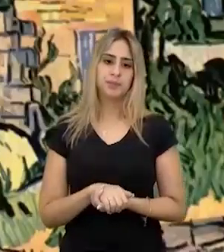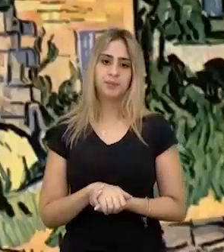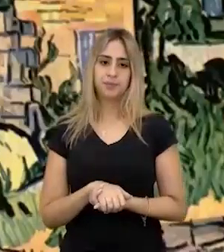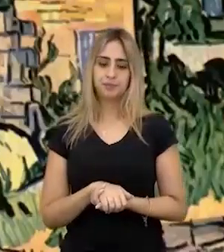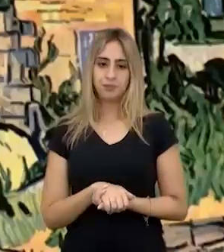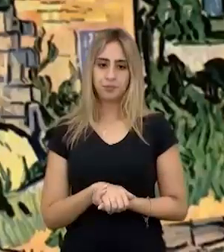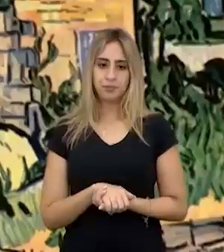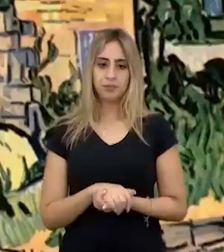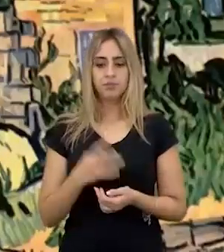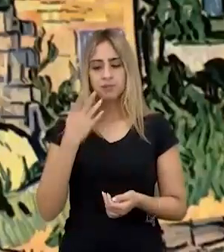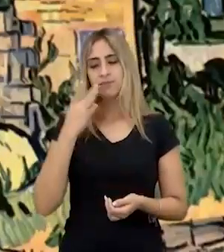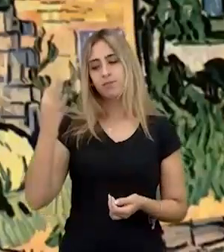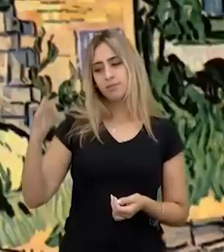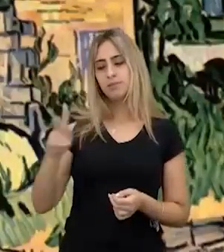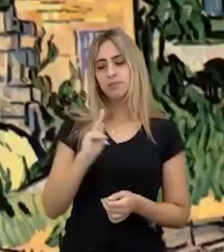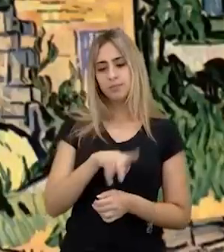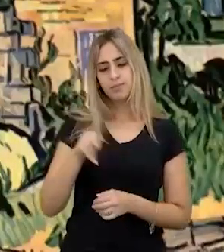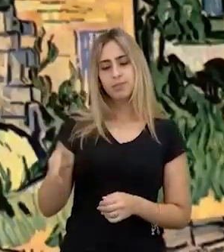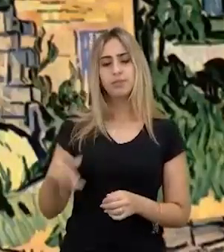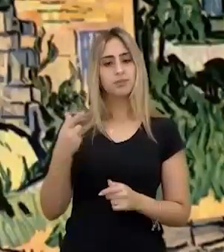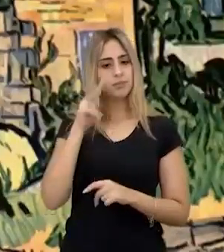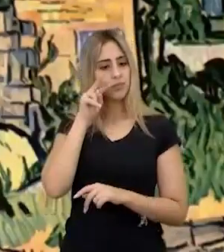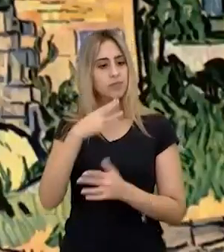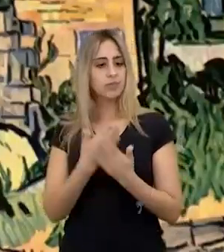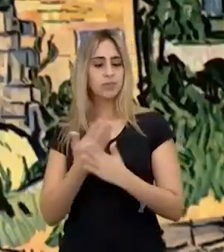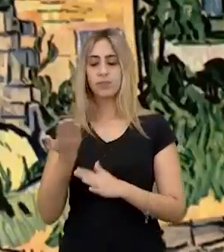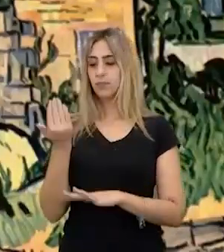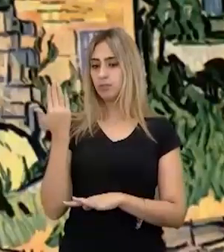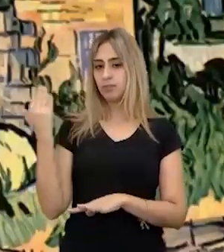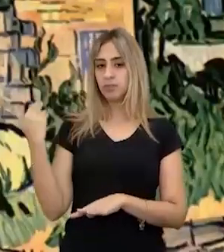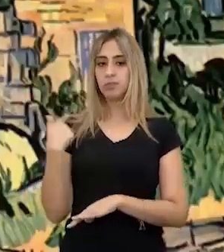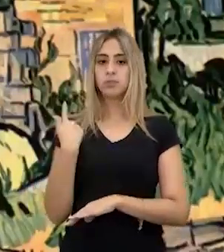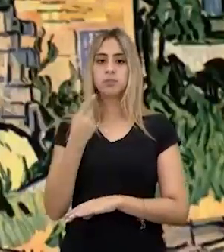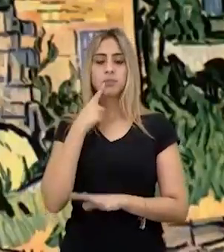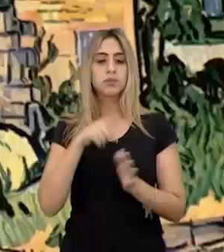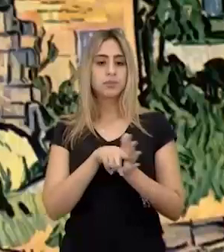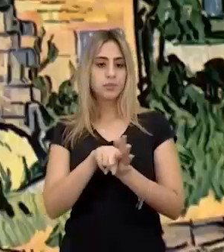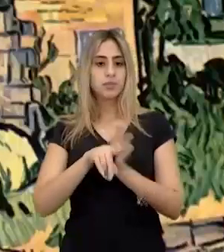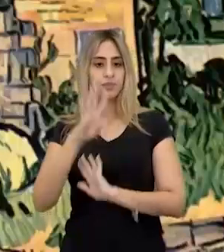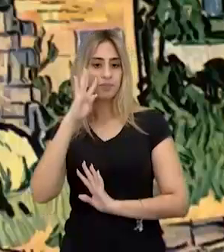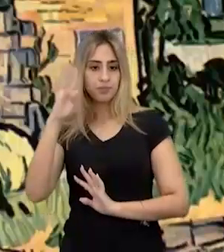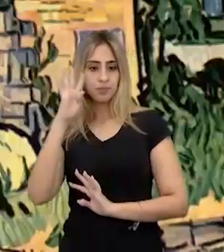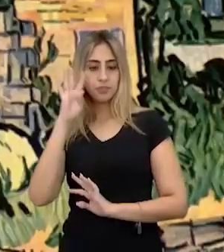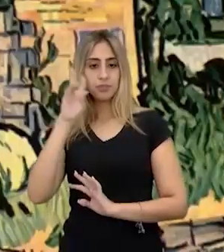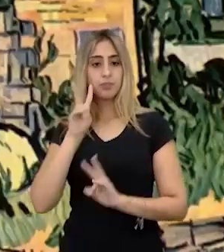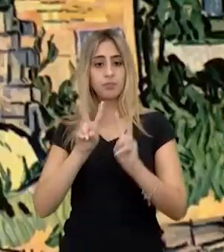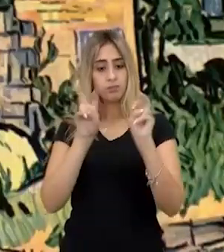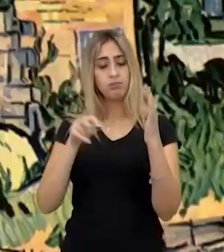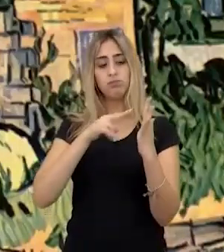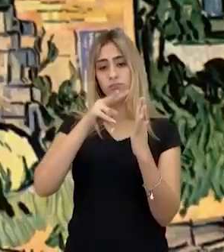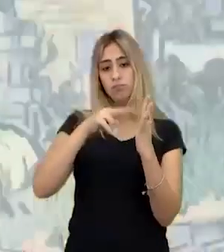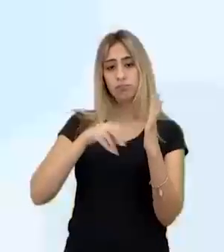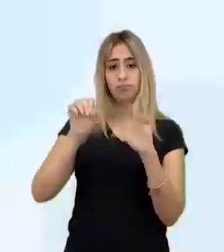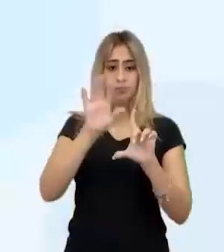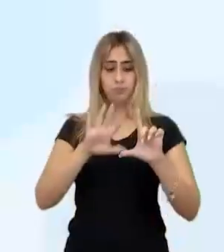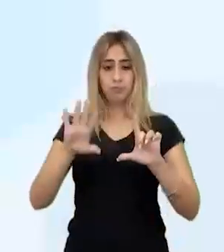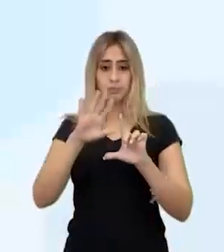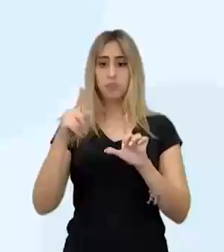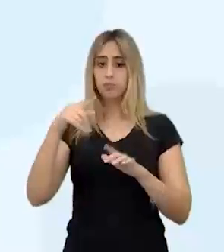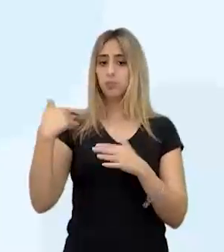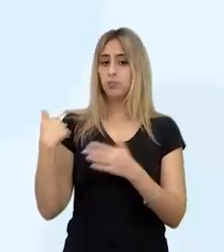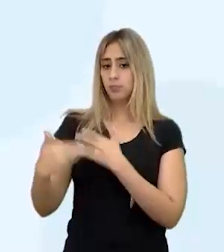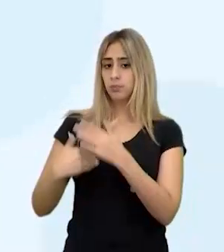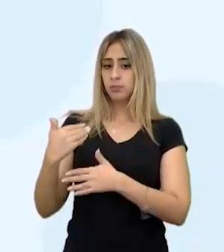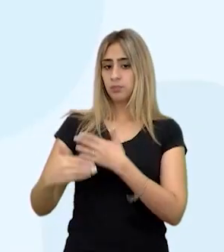A gente viu aí na aula anterior, até no nosso PPT, olha só, pesquisamos e refletimos sobre leituras de imagens por meio de